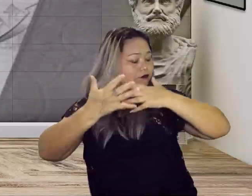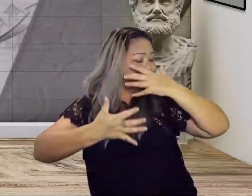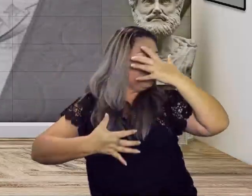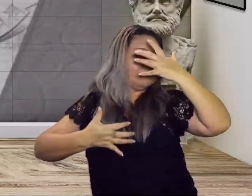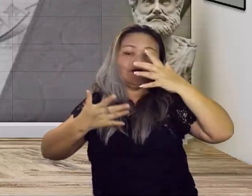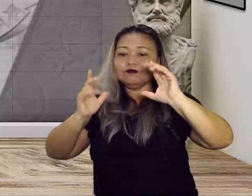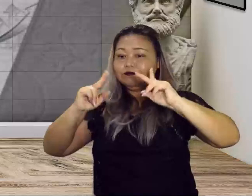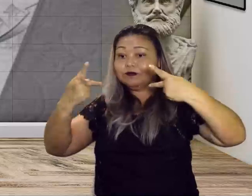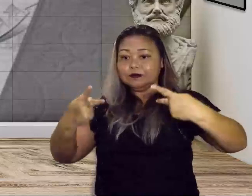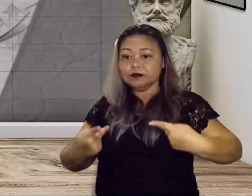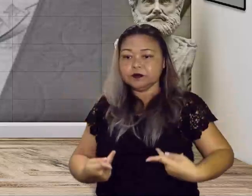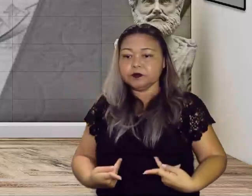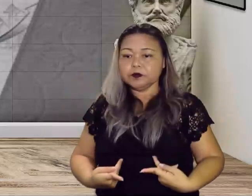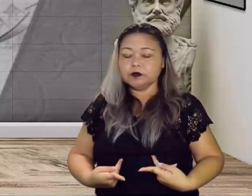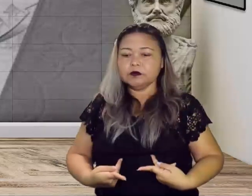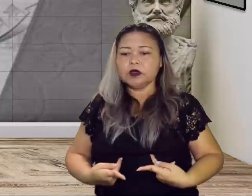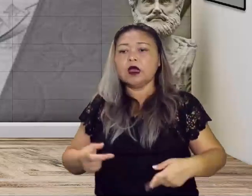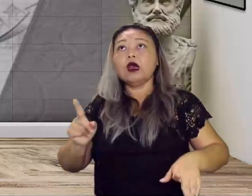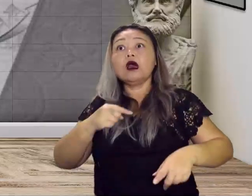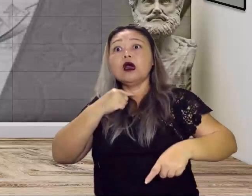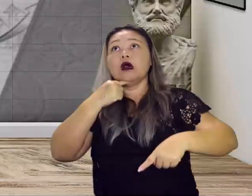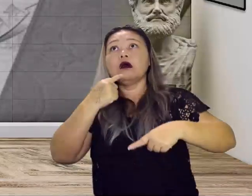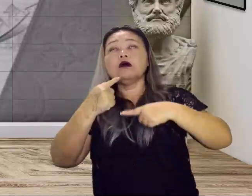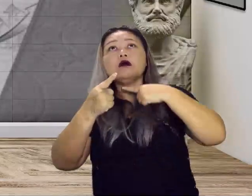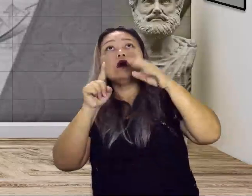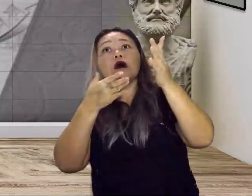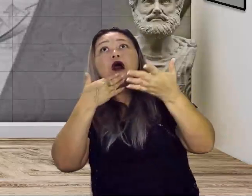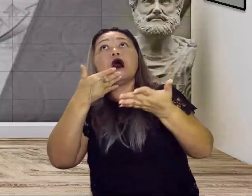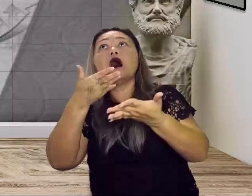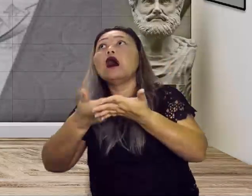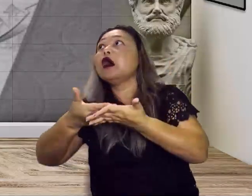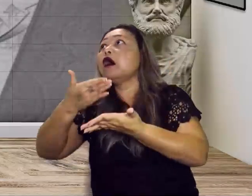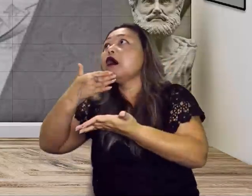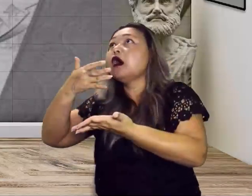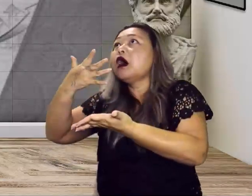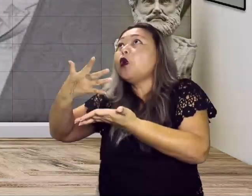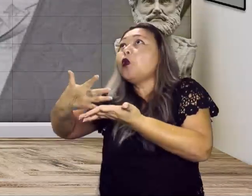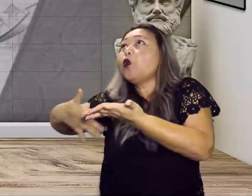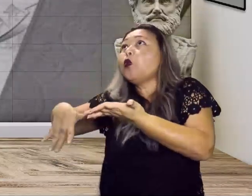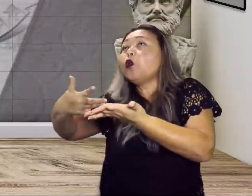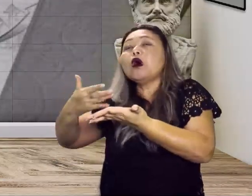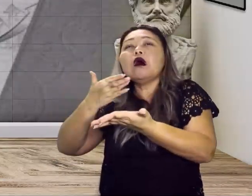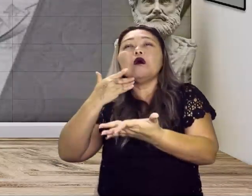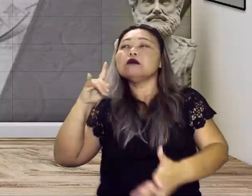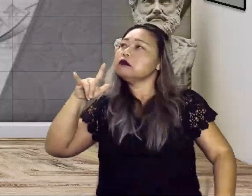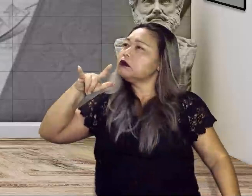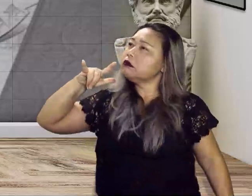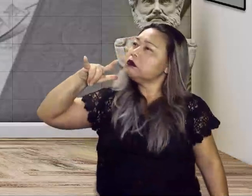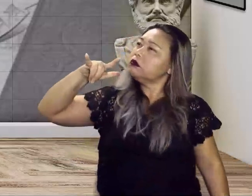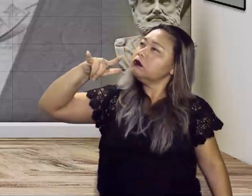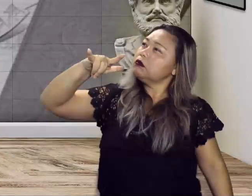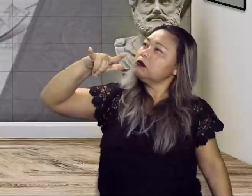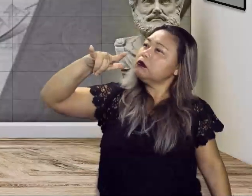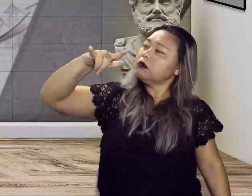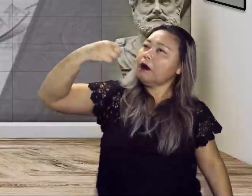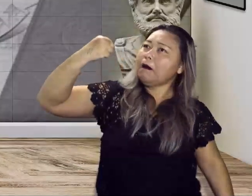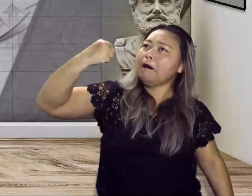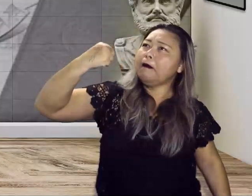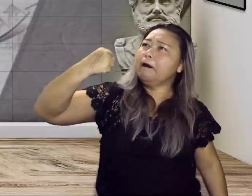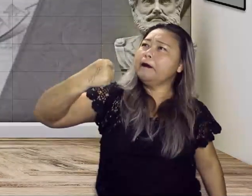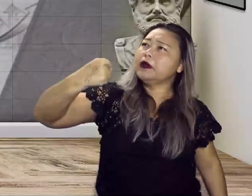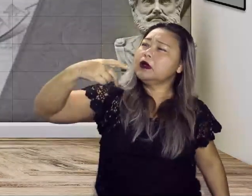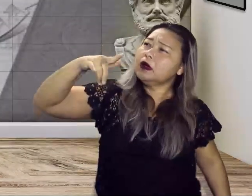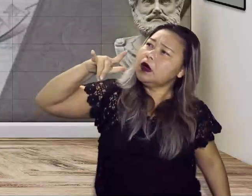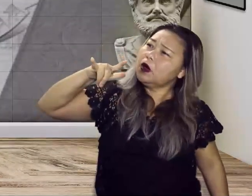humana, do questionamento, da admiração? Quando eu vejo um avião daquele com peso enorme,